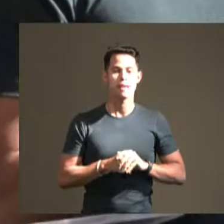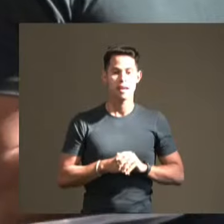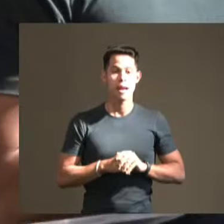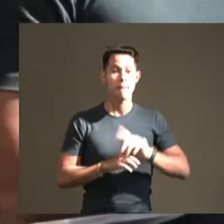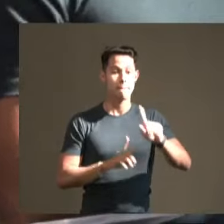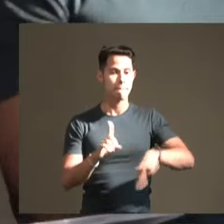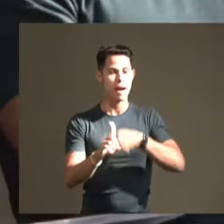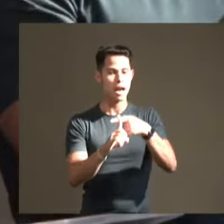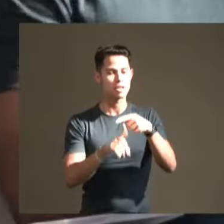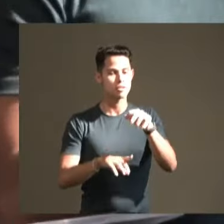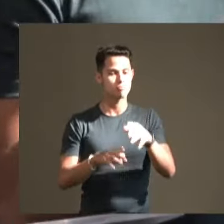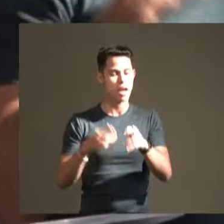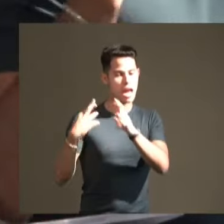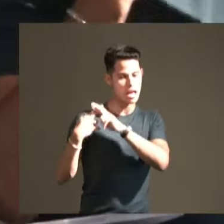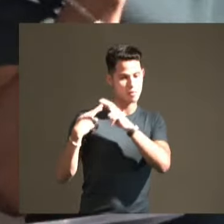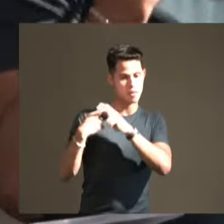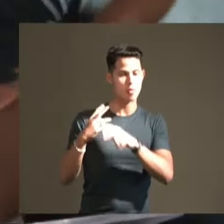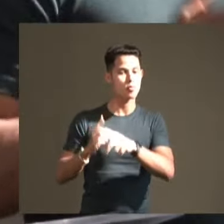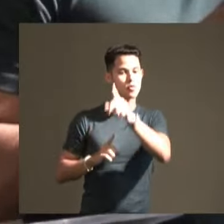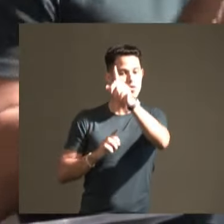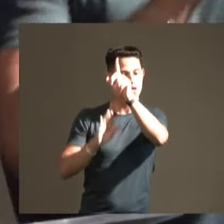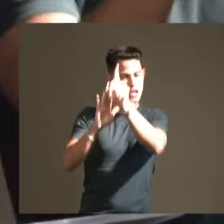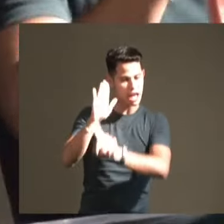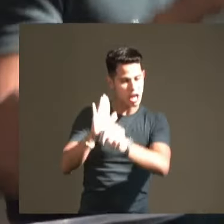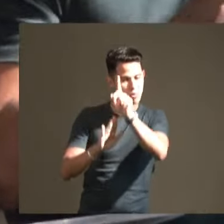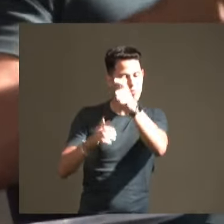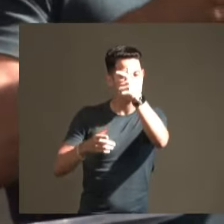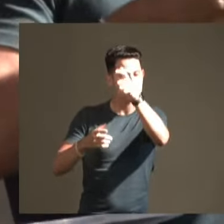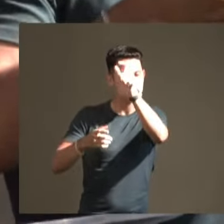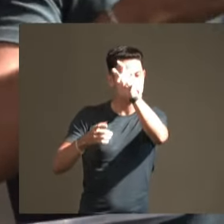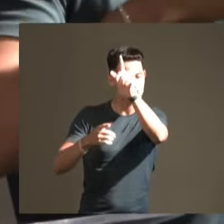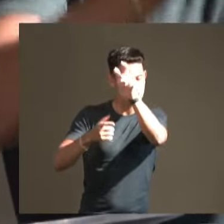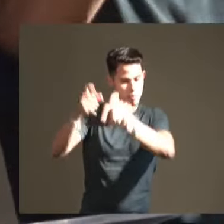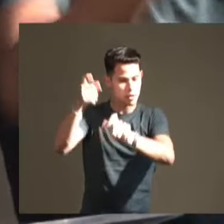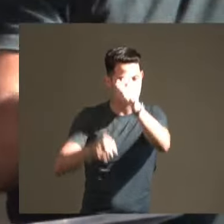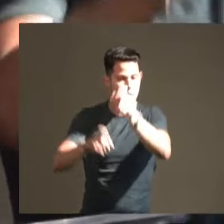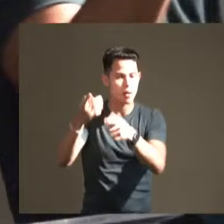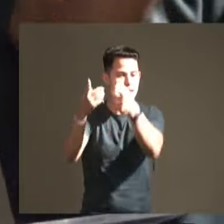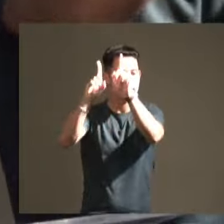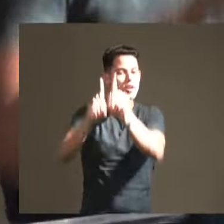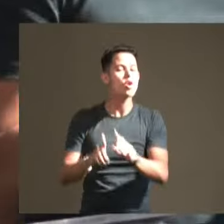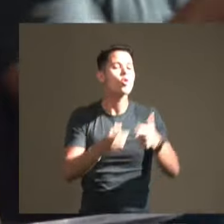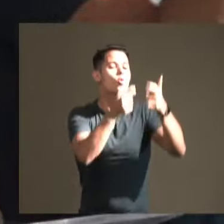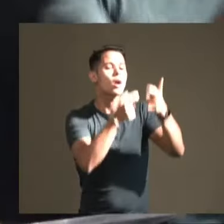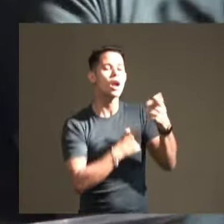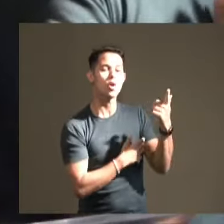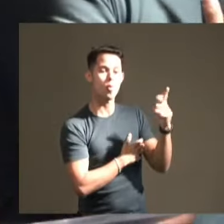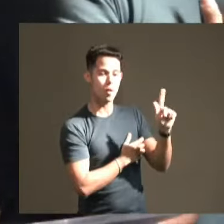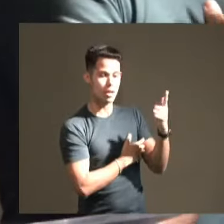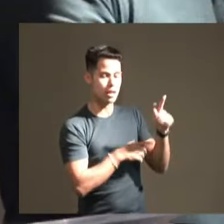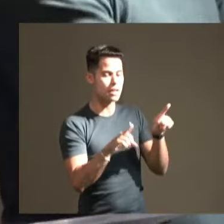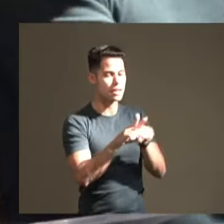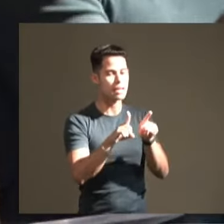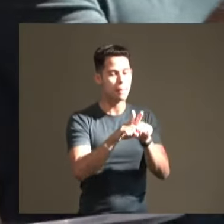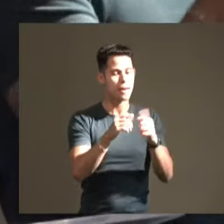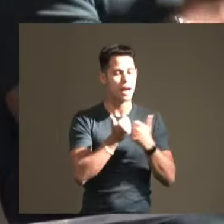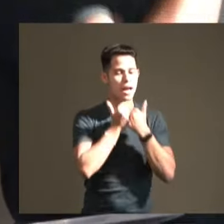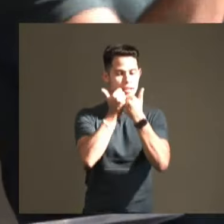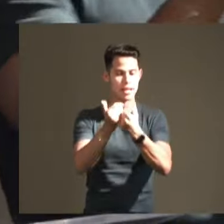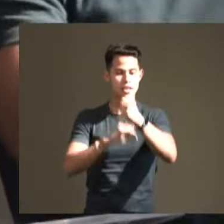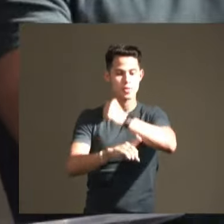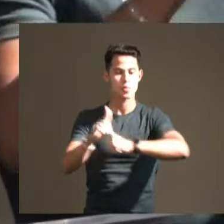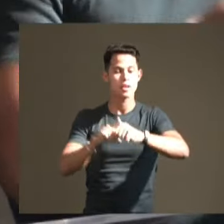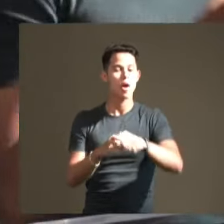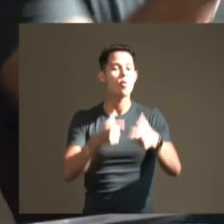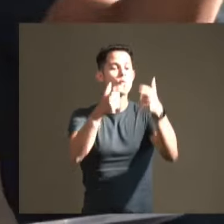da Pessoa com Deficiência de Goiânia e Presidente do Conselho de Assistência Social de Pernambuco.